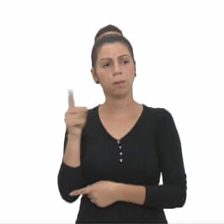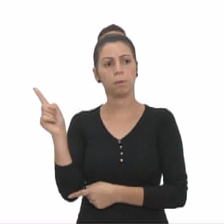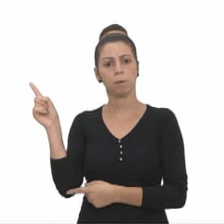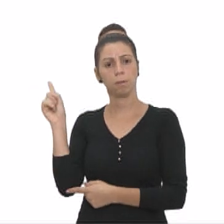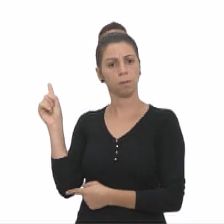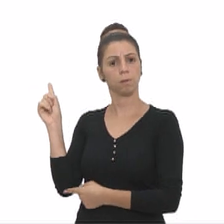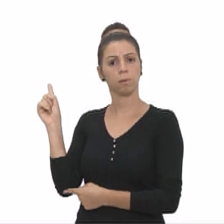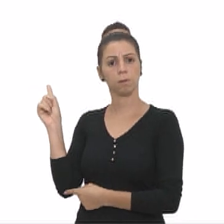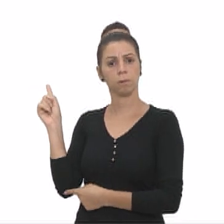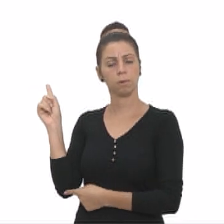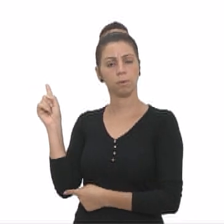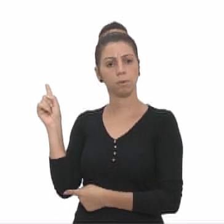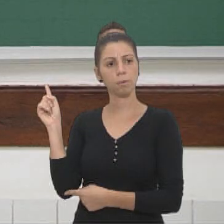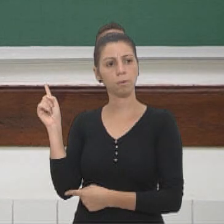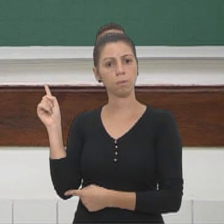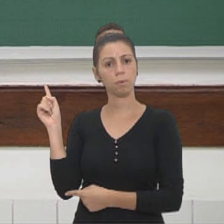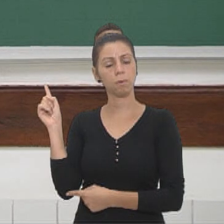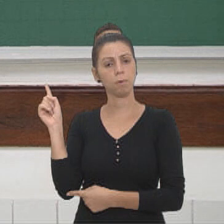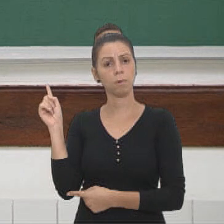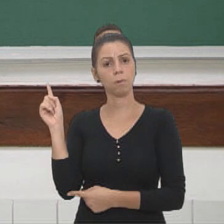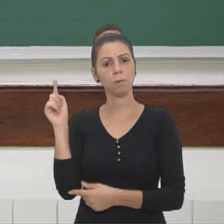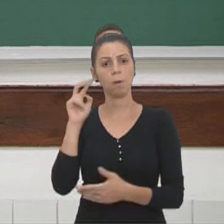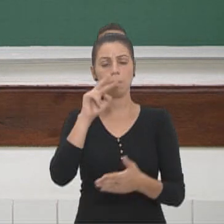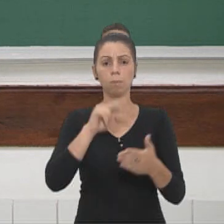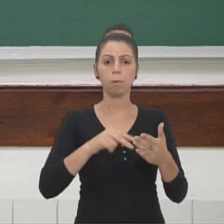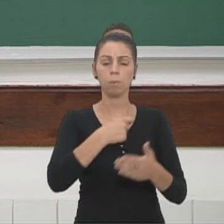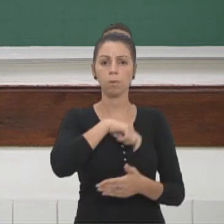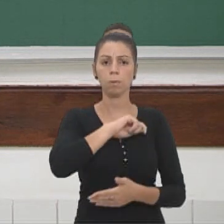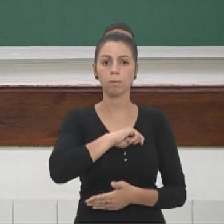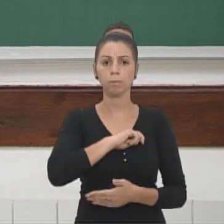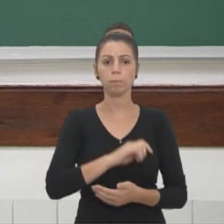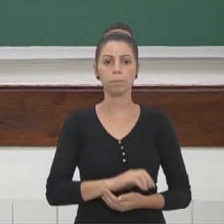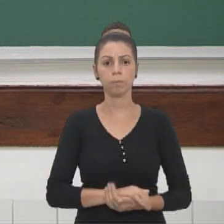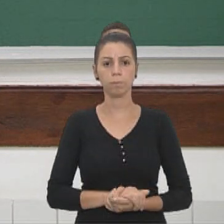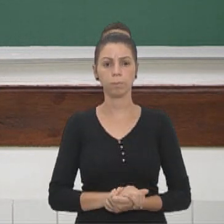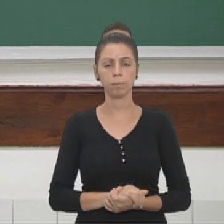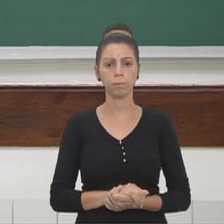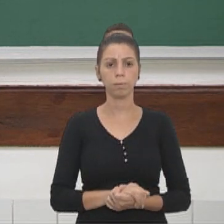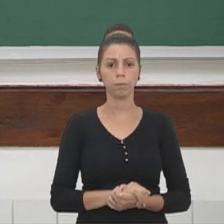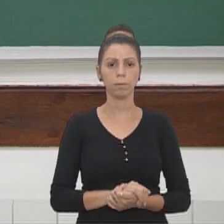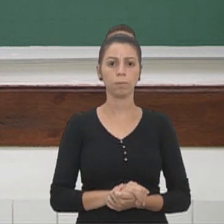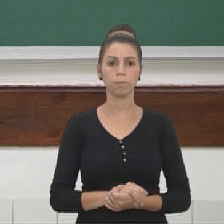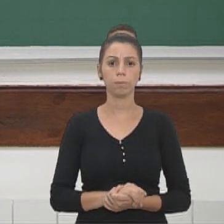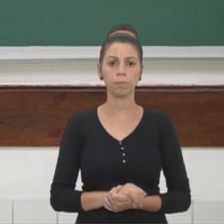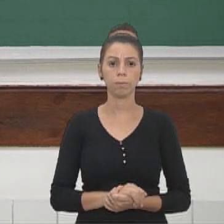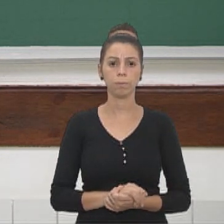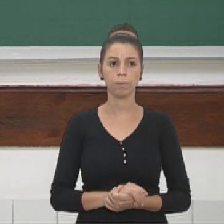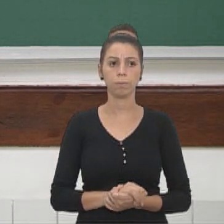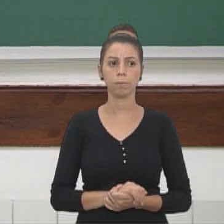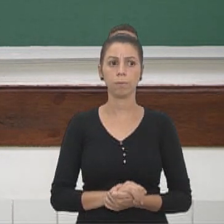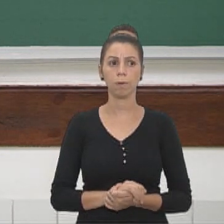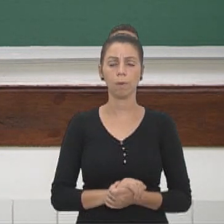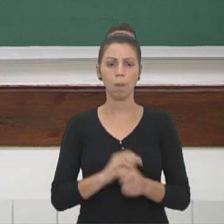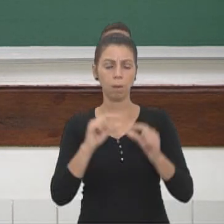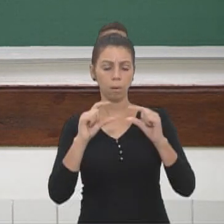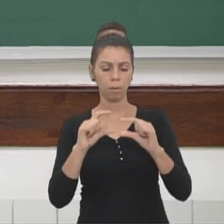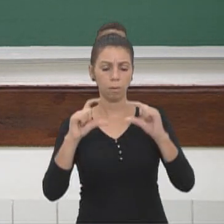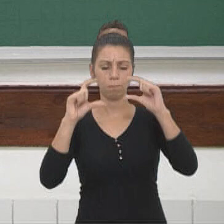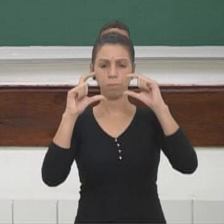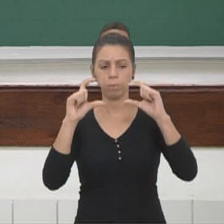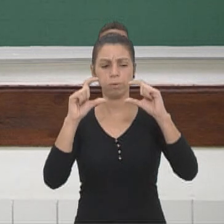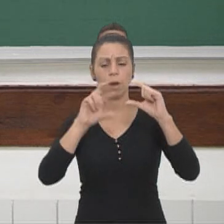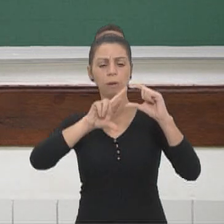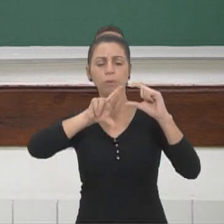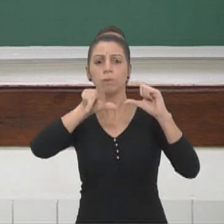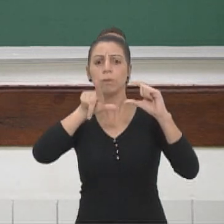não? El futuro de la lectura. Vejam só. Então, aqui está em tamanho diferenciado. E por